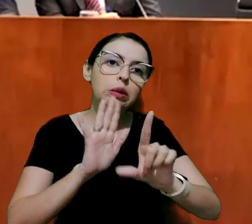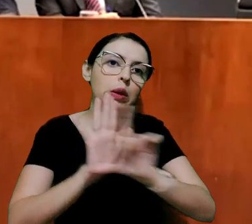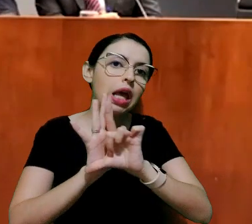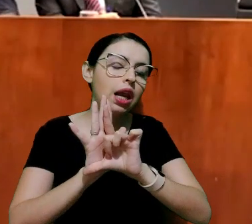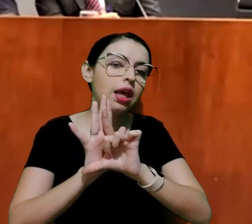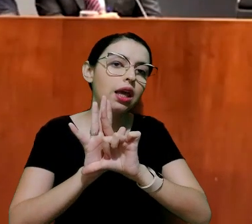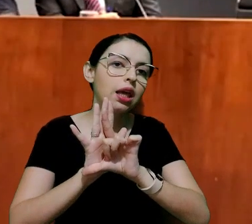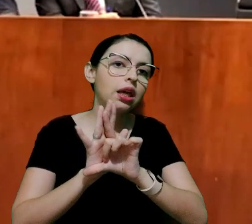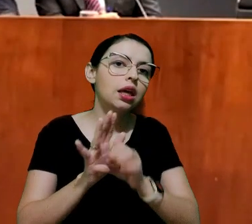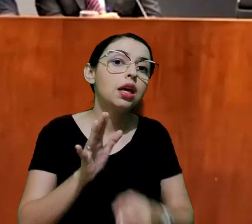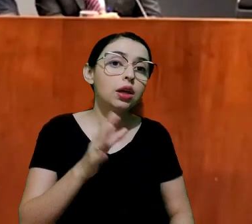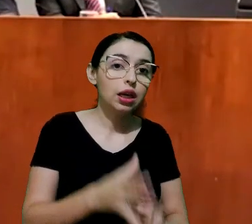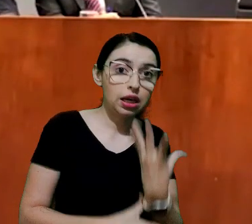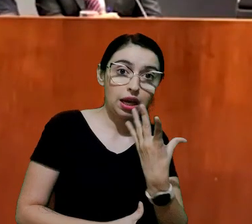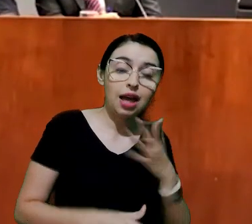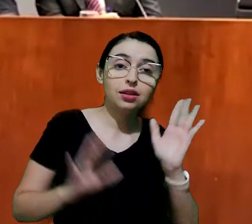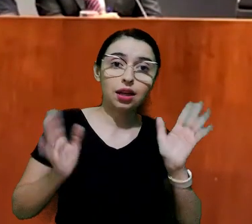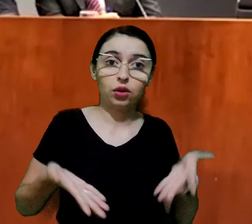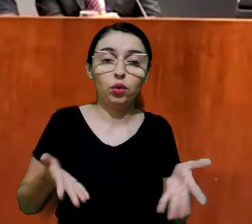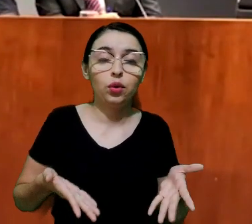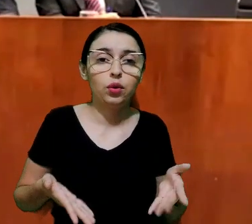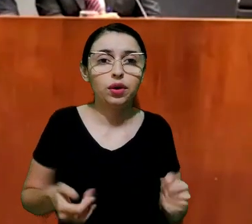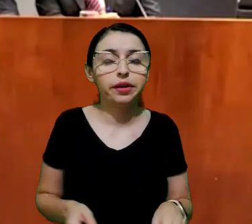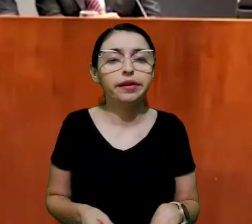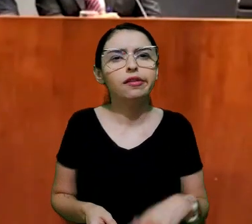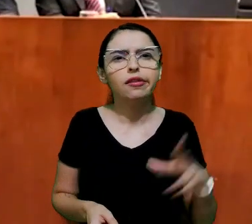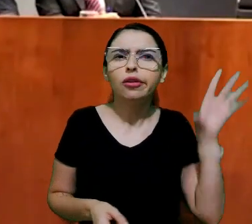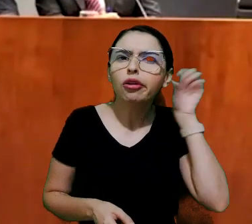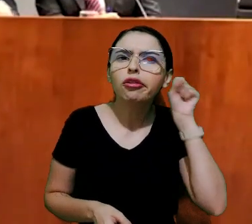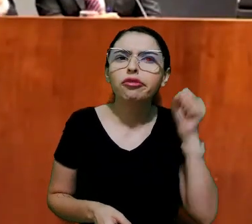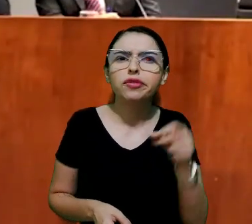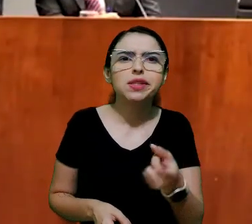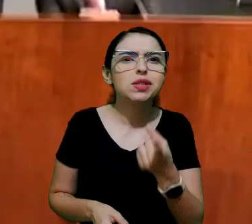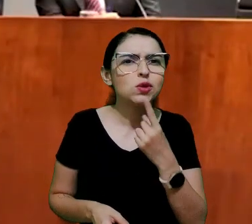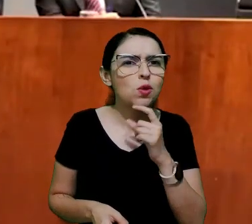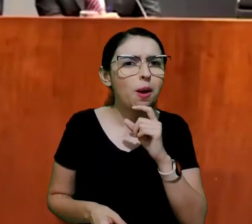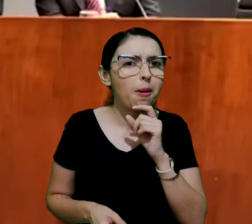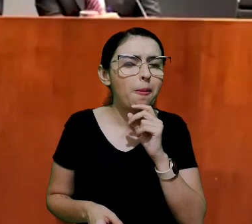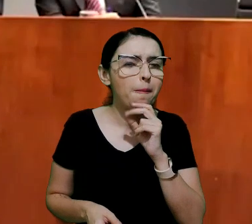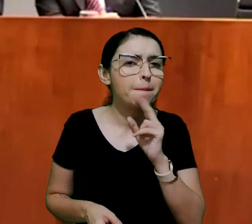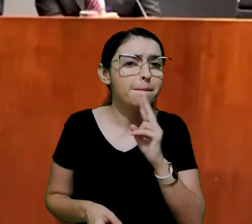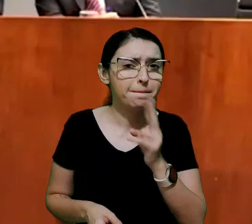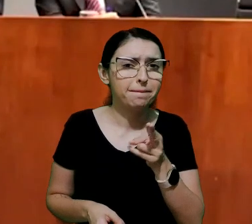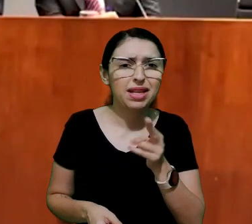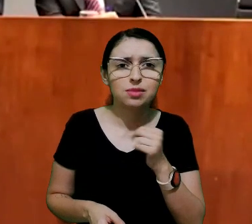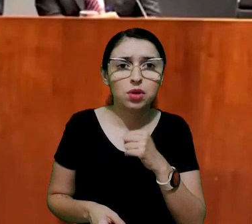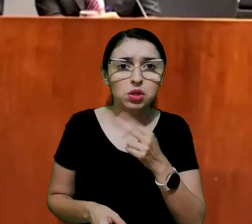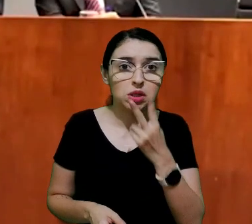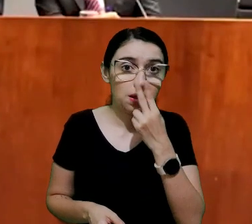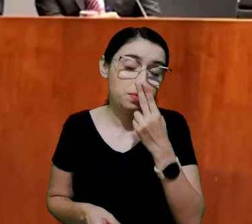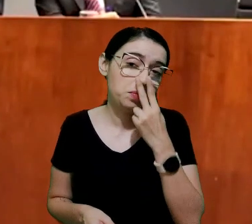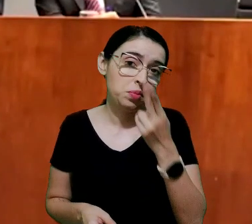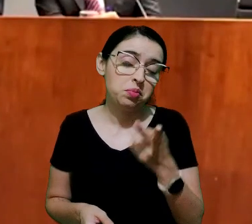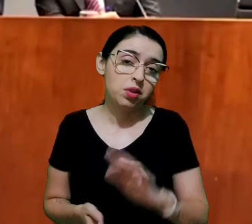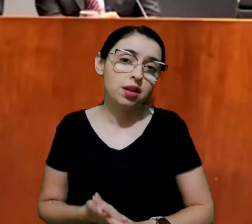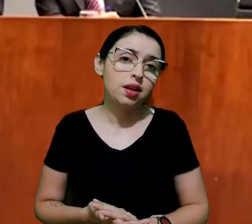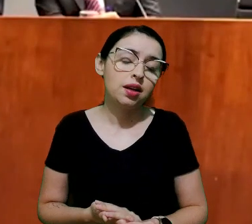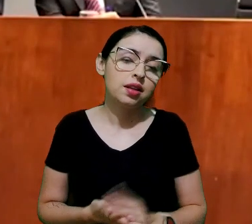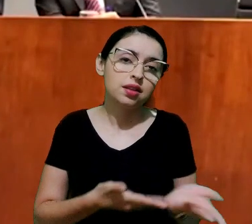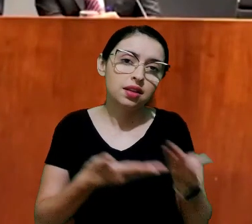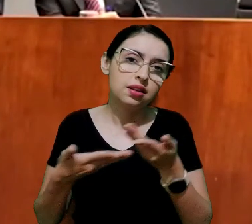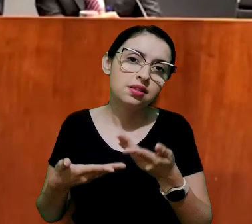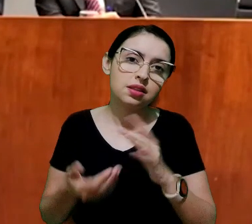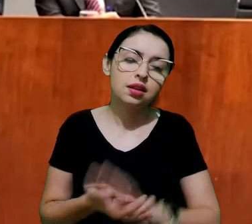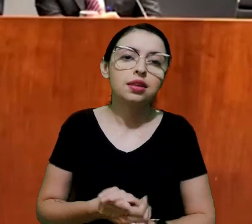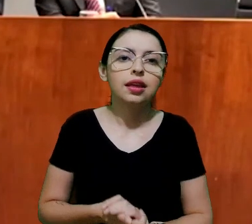surge agora, professor, eu gostaria de ouvir a sua opinião, dentro do que Vossa Excelência trouxe aqui à baila, a questão